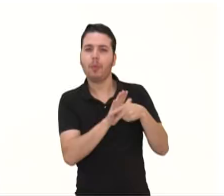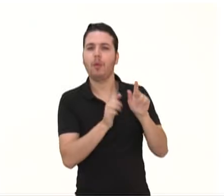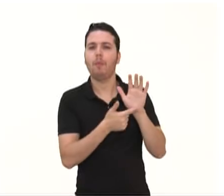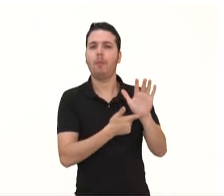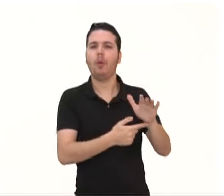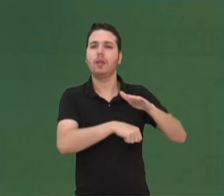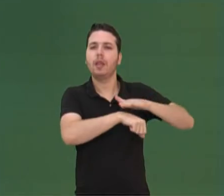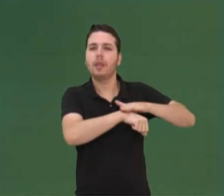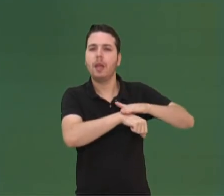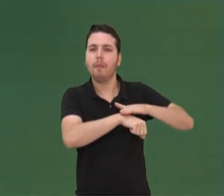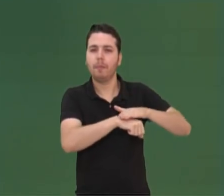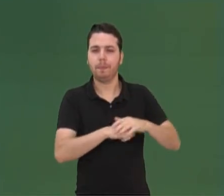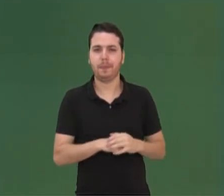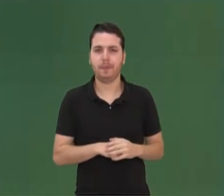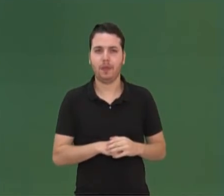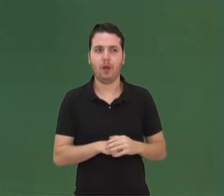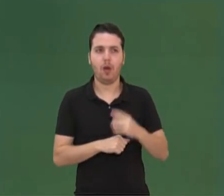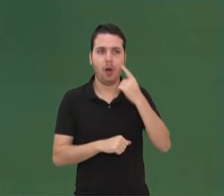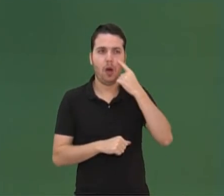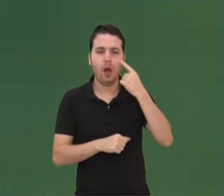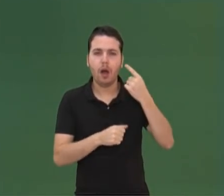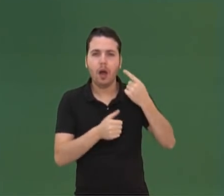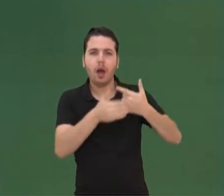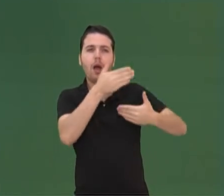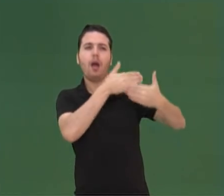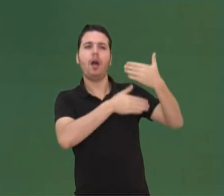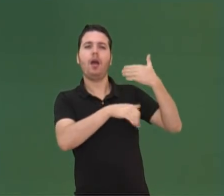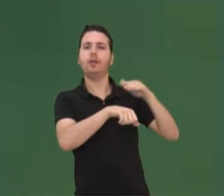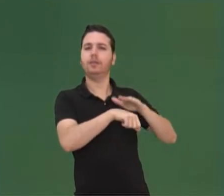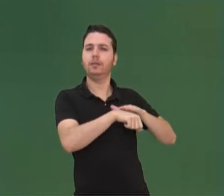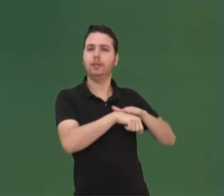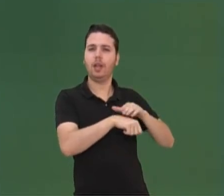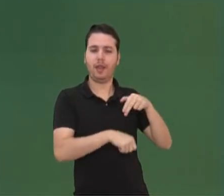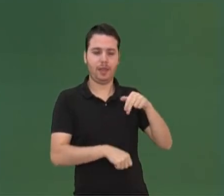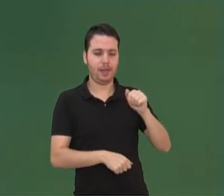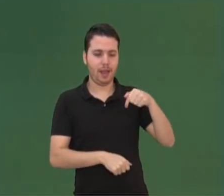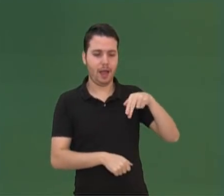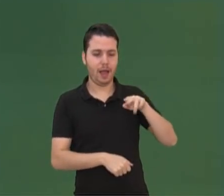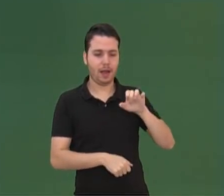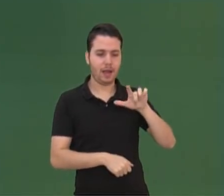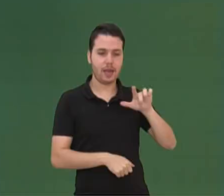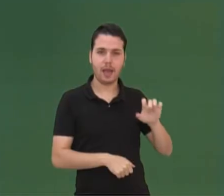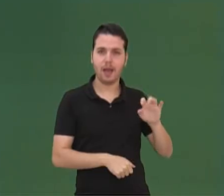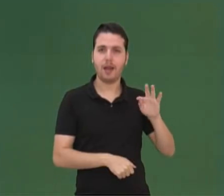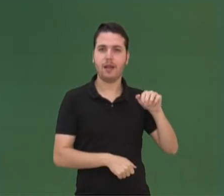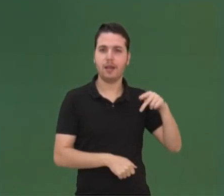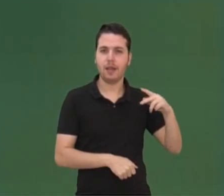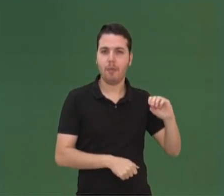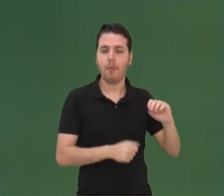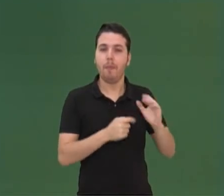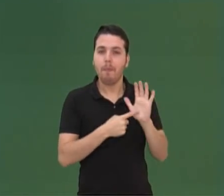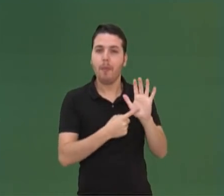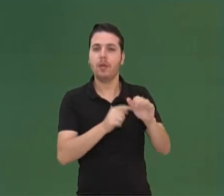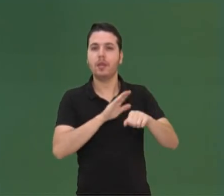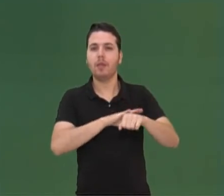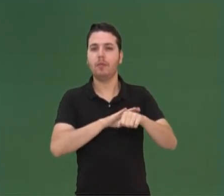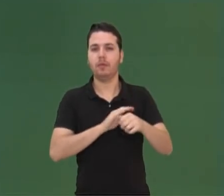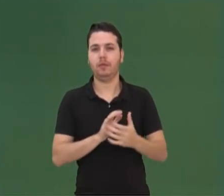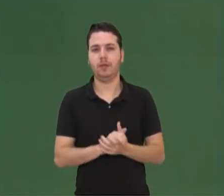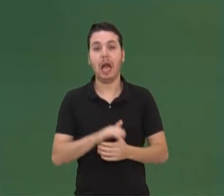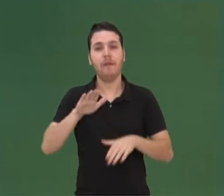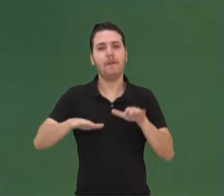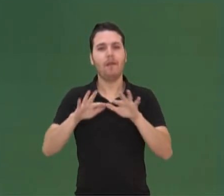Naquele tempo, quando você vai ouvir histórias aí dos seus familiares, eles dizem,